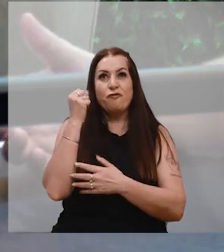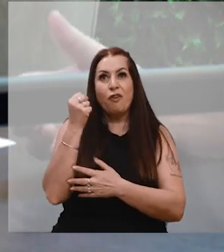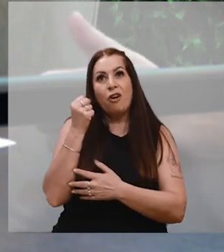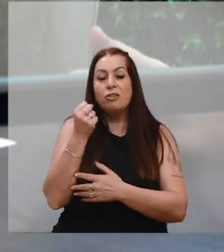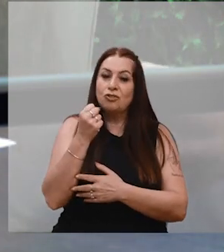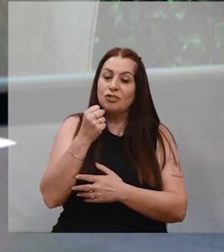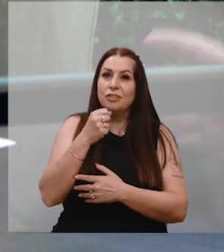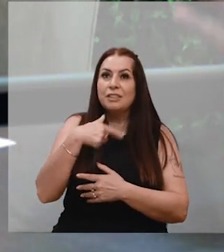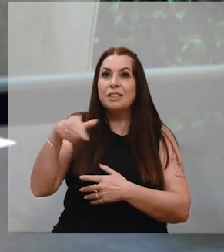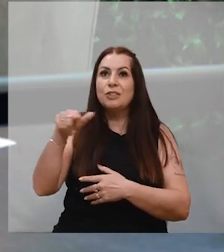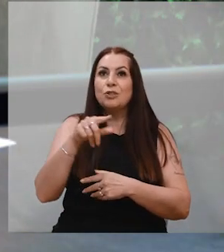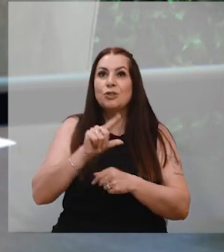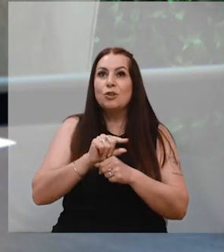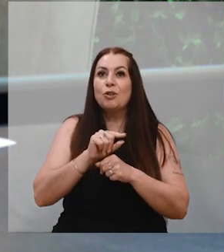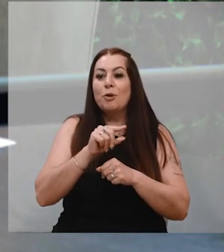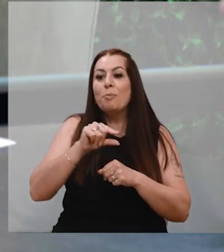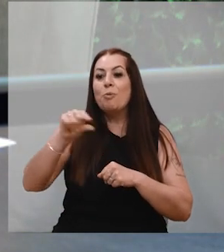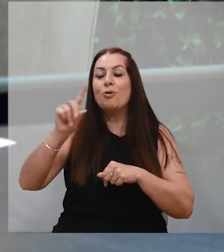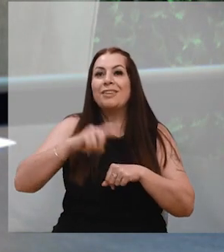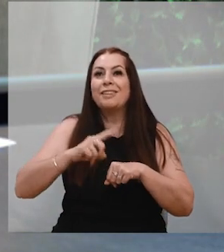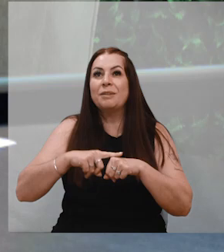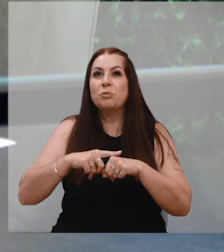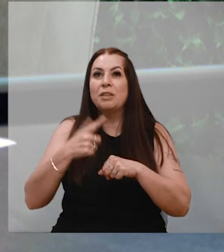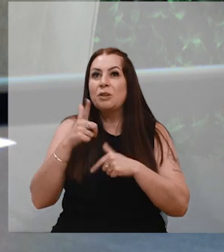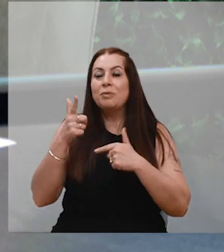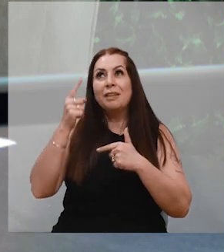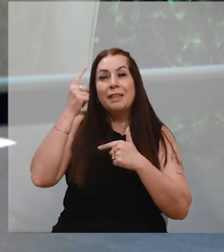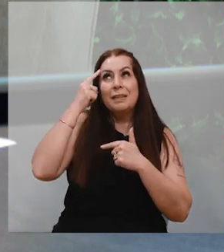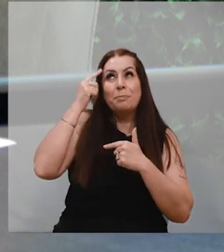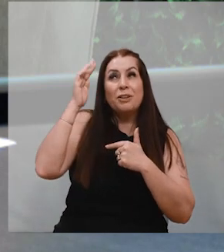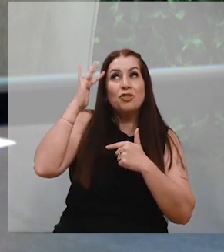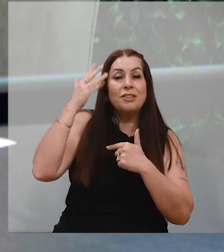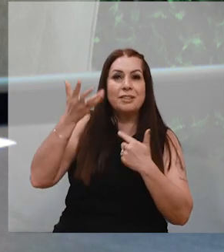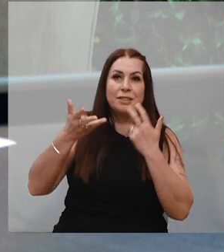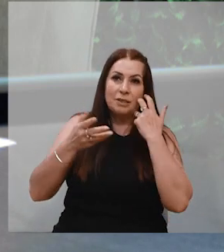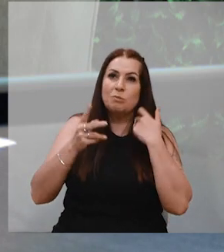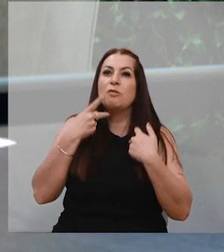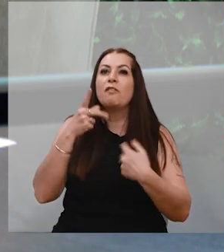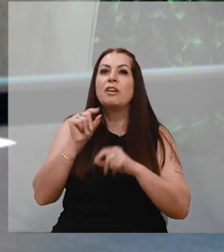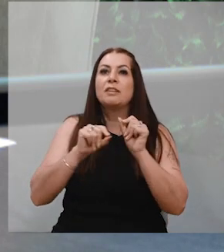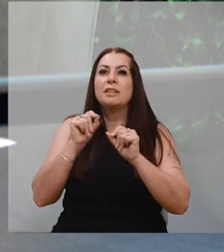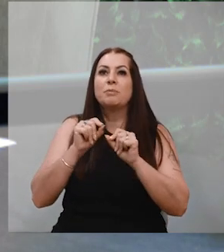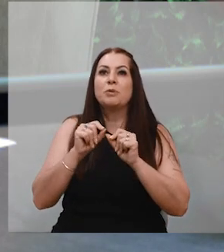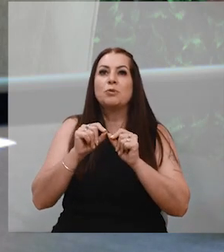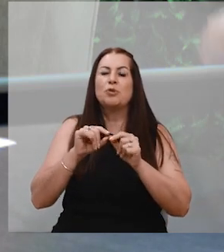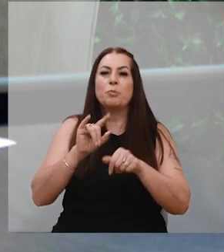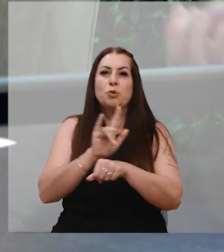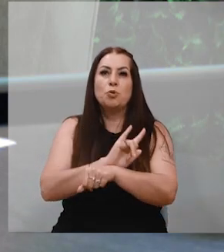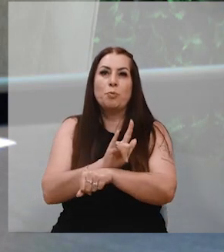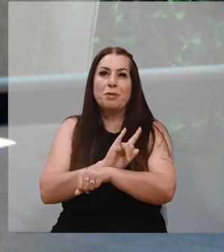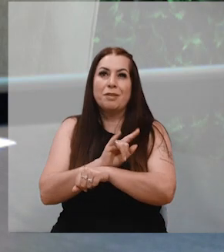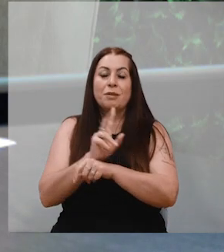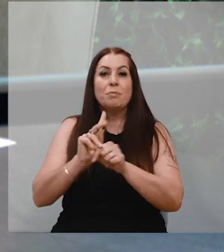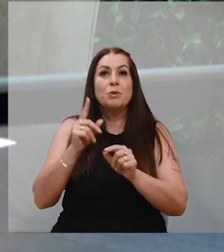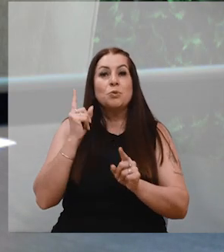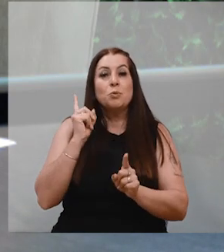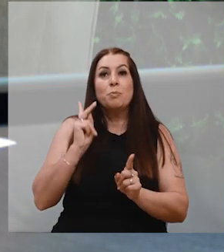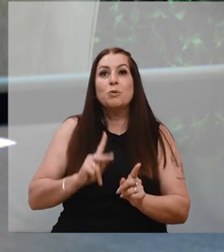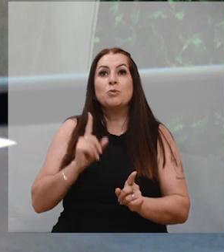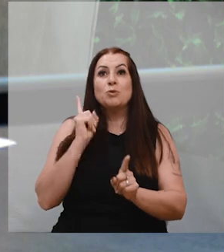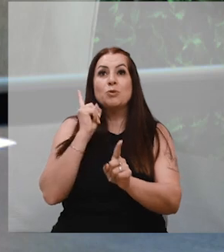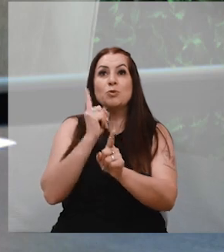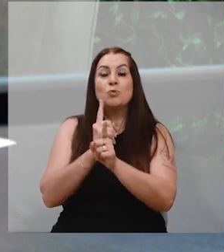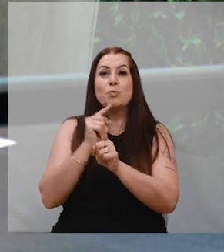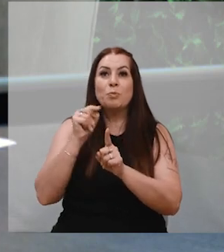gente acaba chamando, e muitas vezes a gente nem tem ideia disso. Depois a gente vai falar um pouquinho mais do documentário. Muitas pessoas acabaram descobrindo através